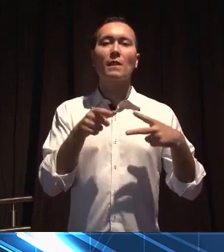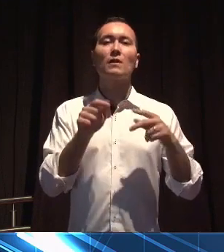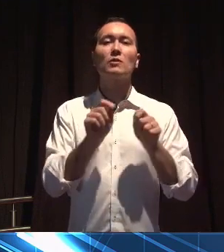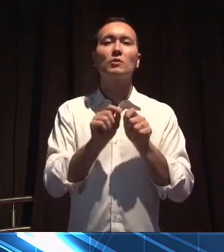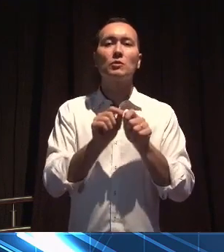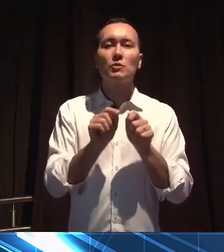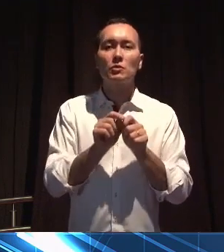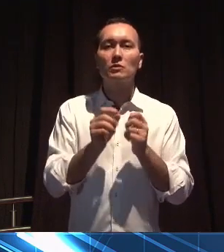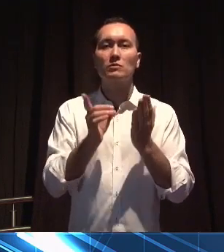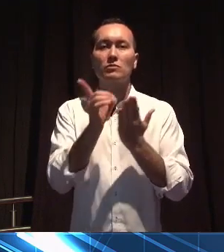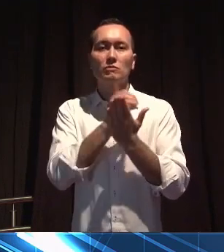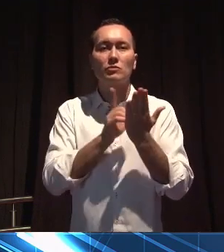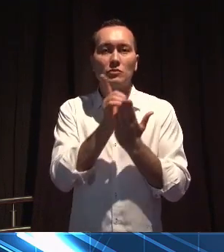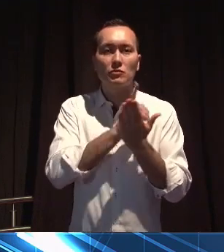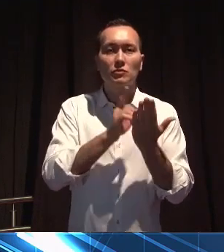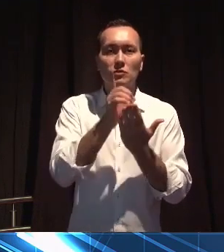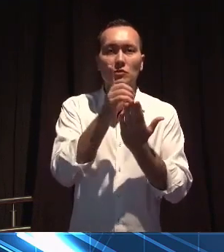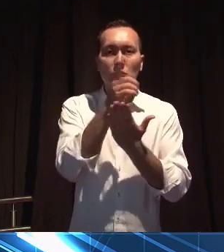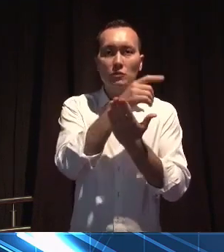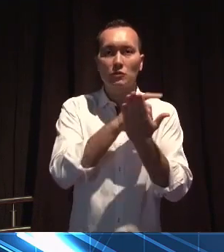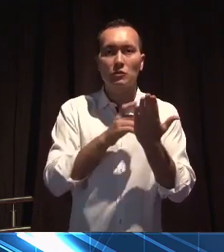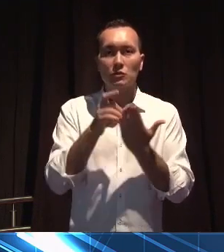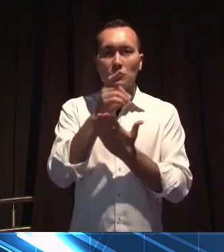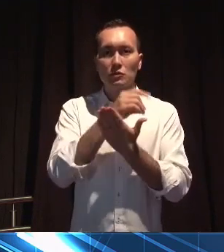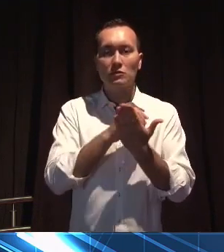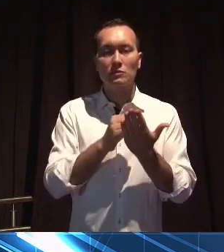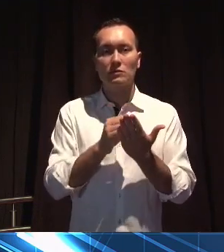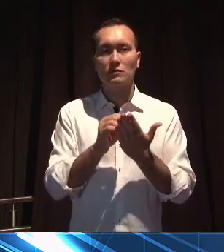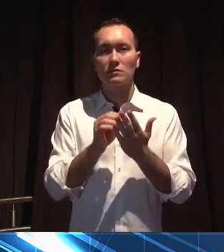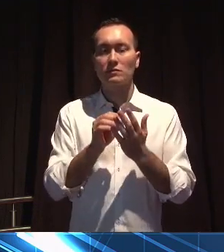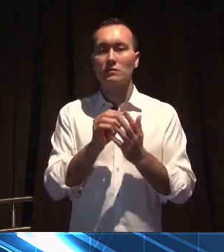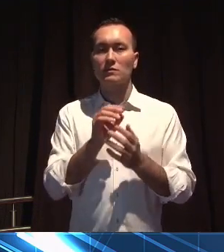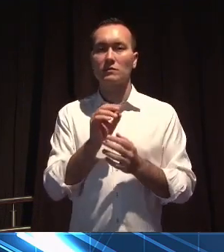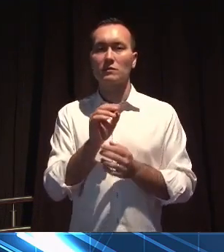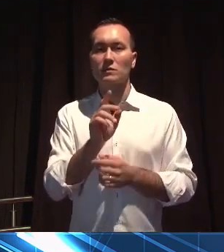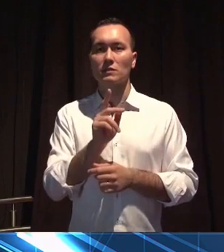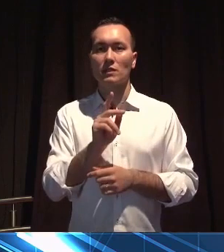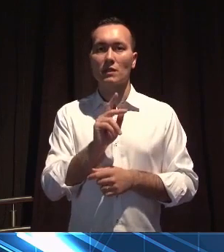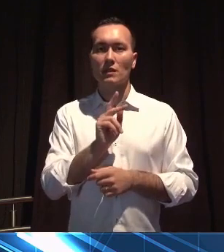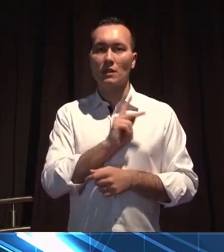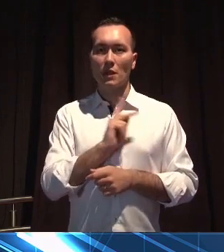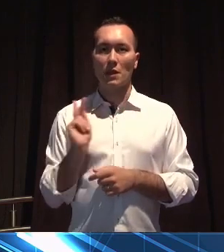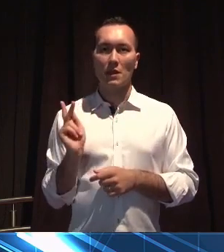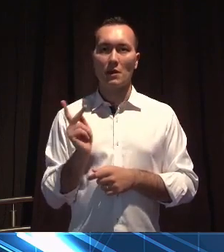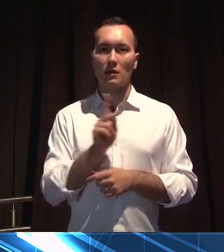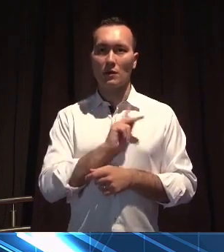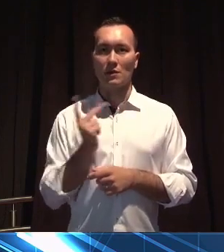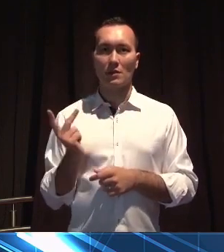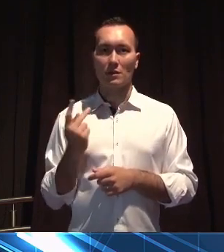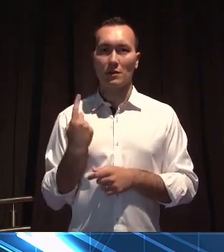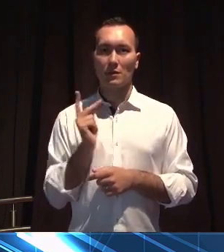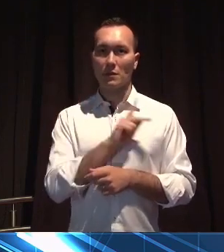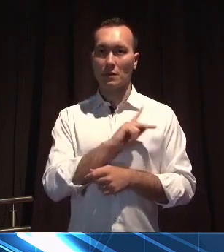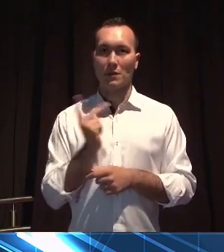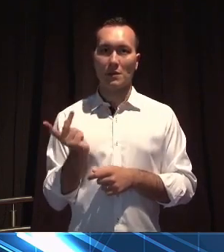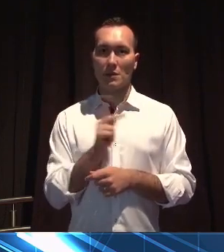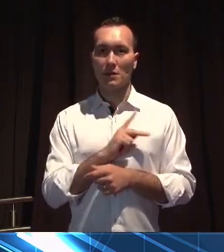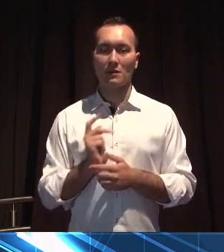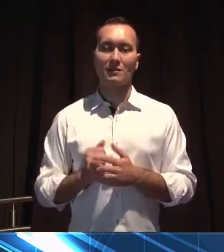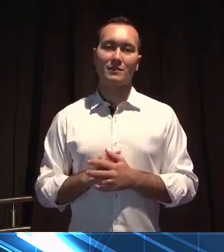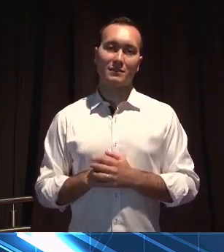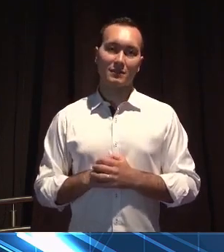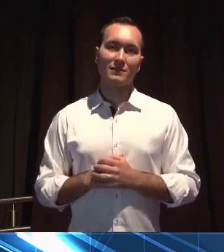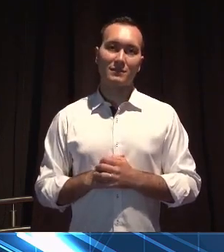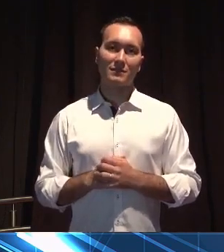um design enfim ou você faz perseverança ou você proíbe e daí você pode colocar o final lá pra proibiderança né Então